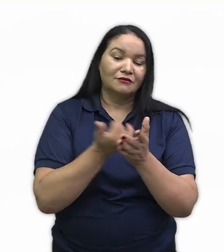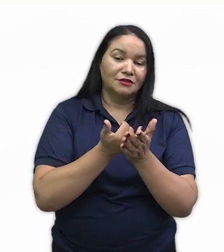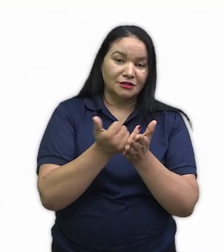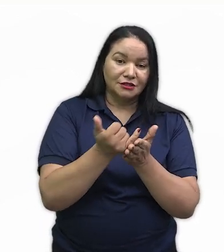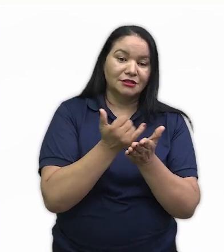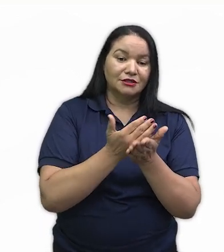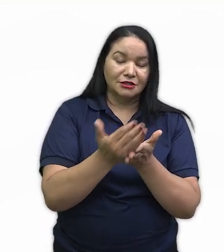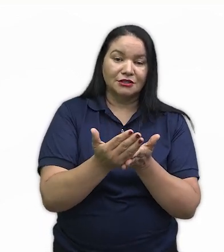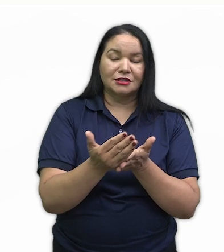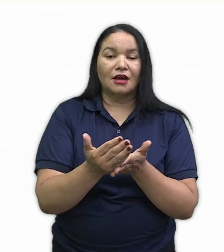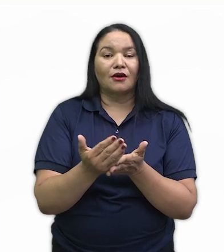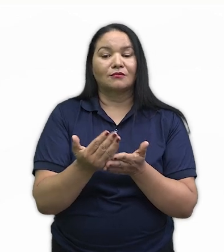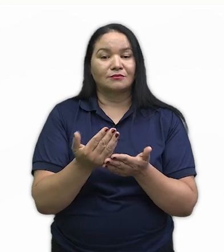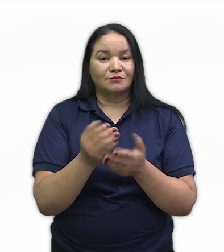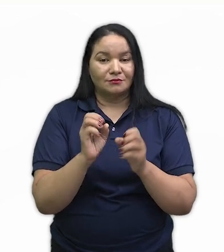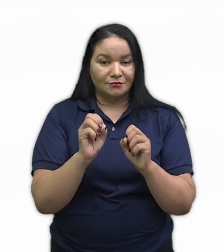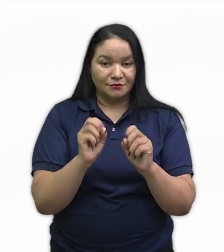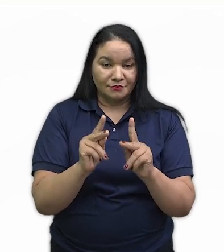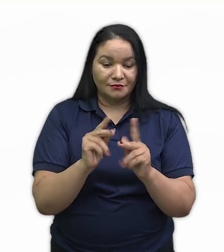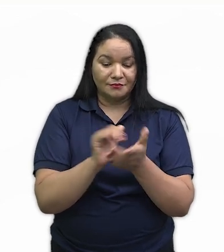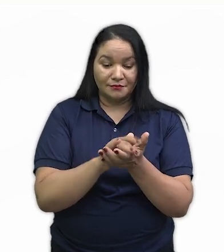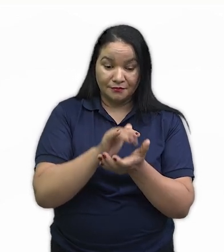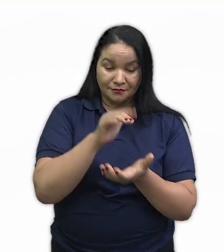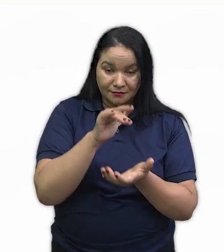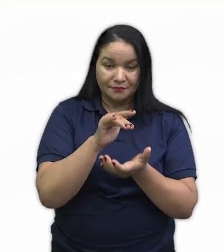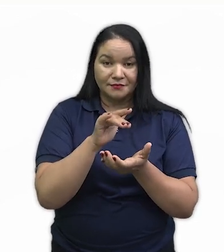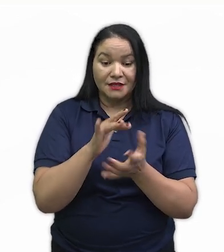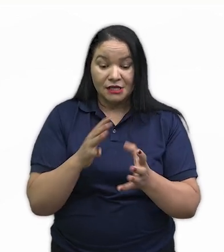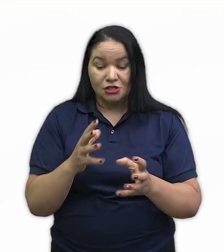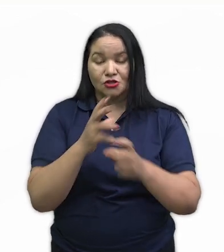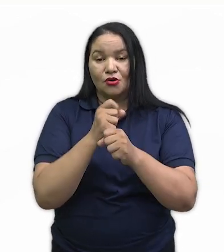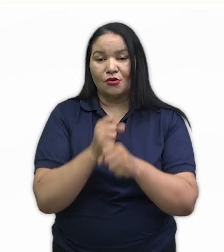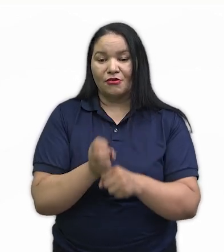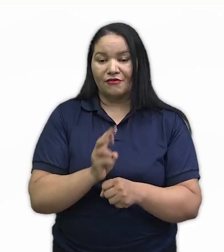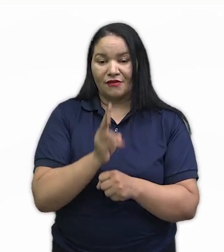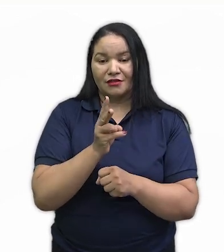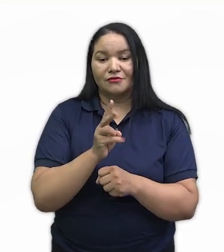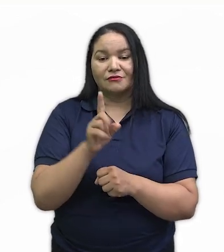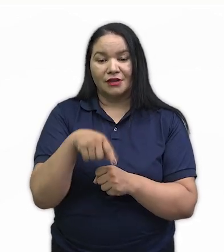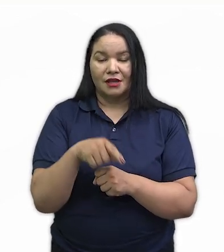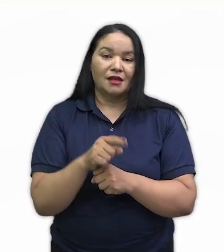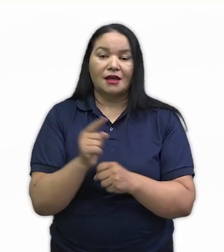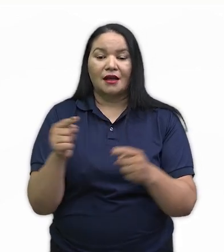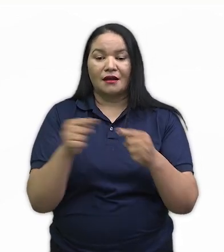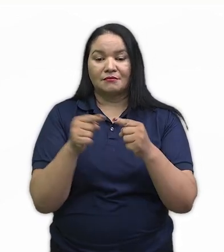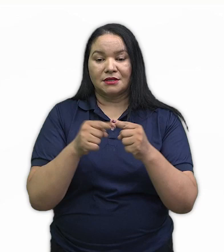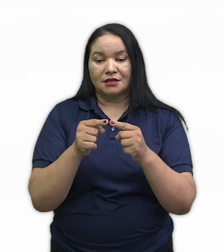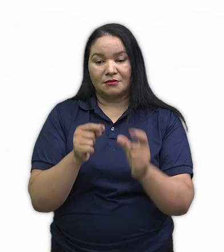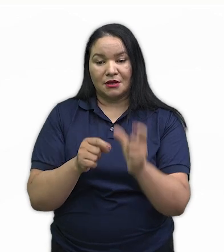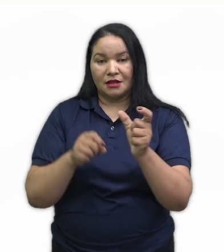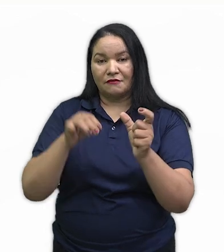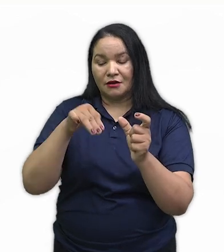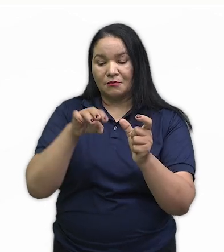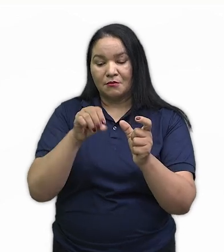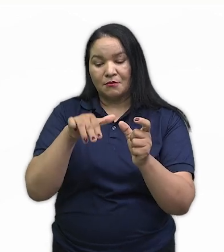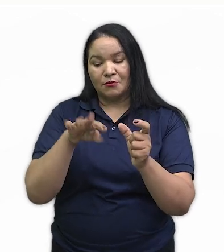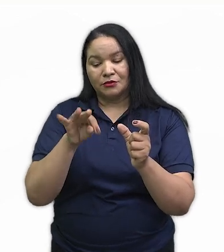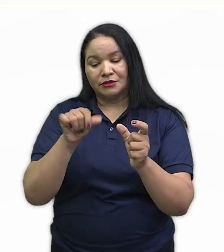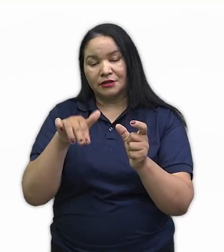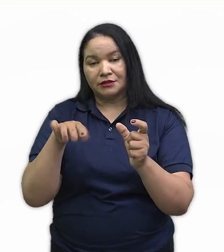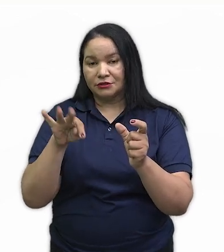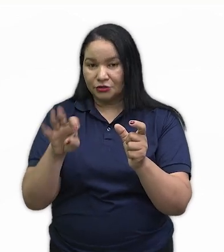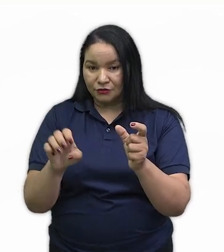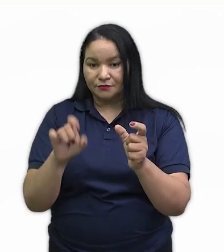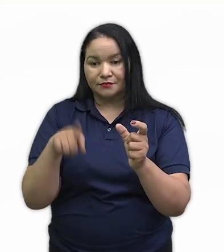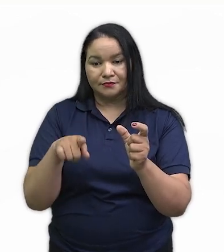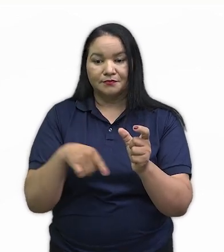mais os juros, tá legal? A soma disso tudo é o que nós chamamos de montante. Soma